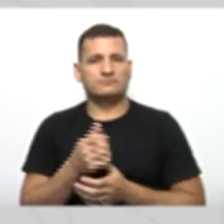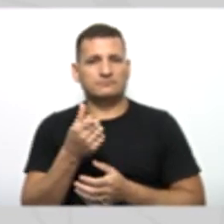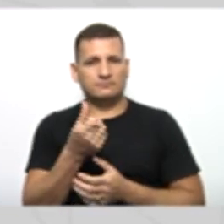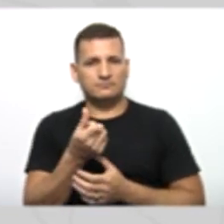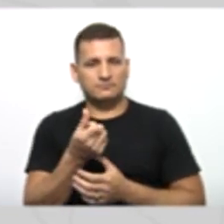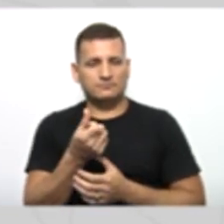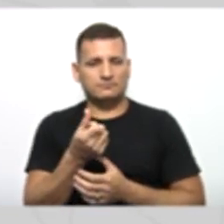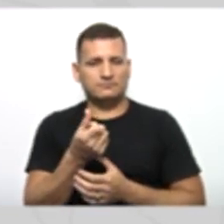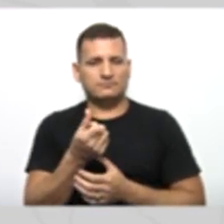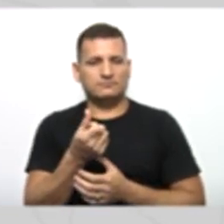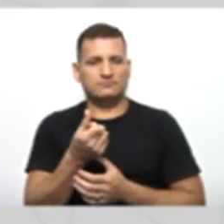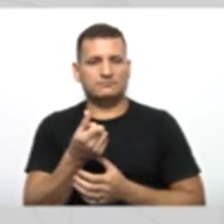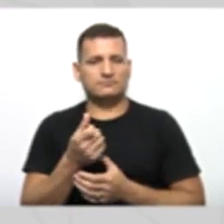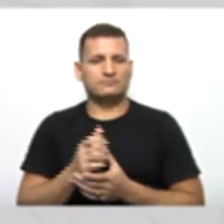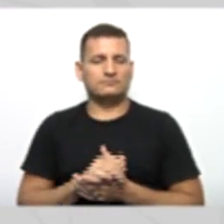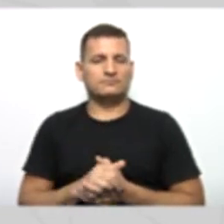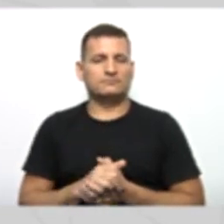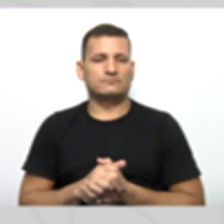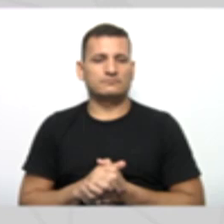ó.